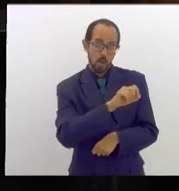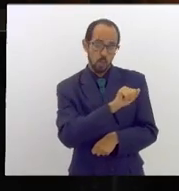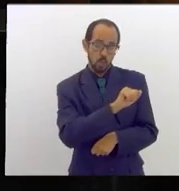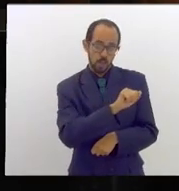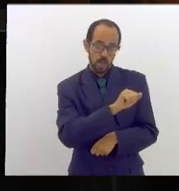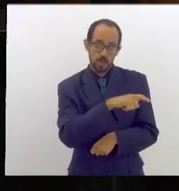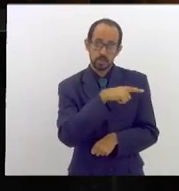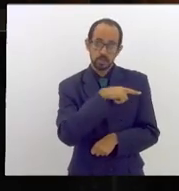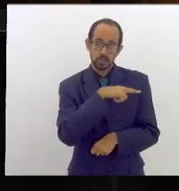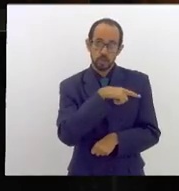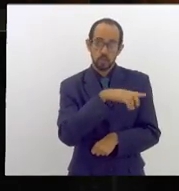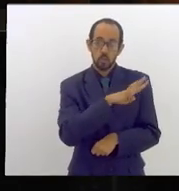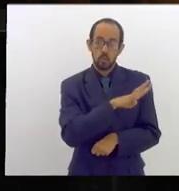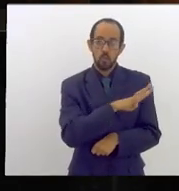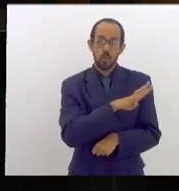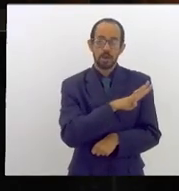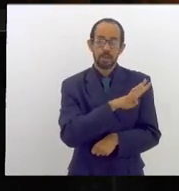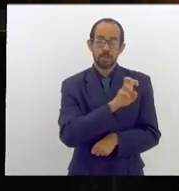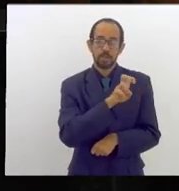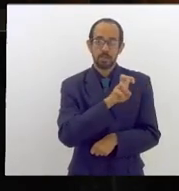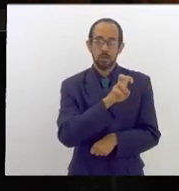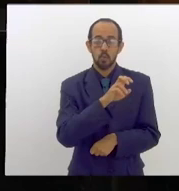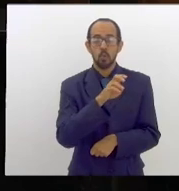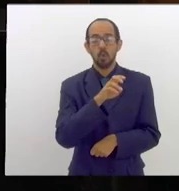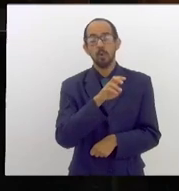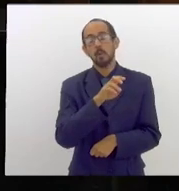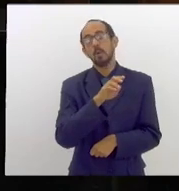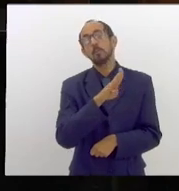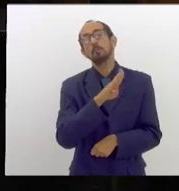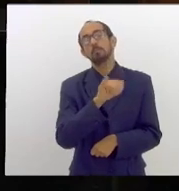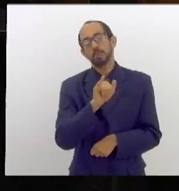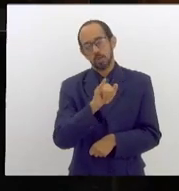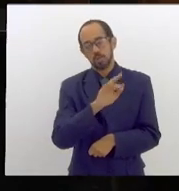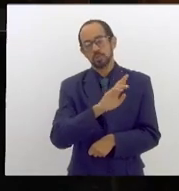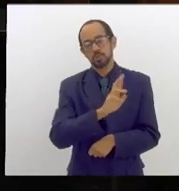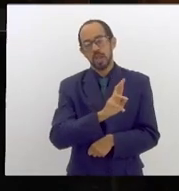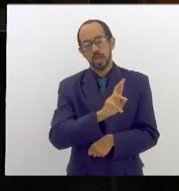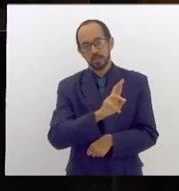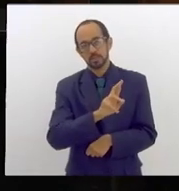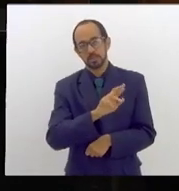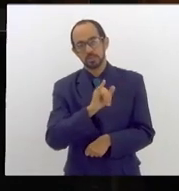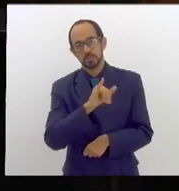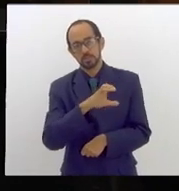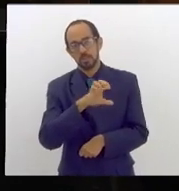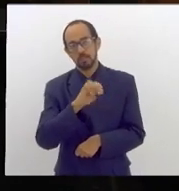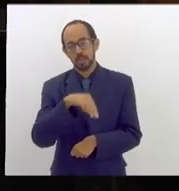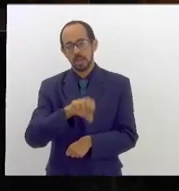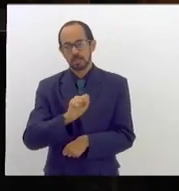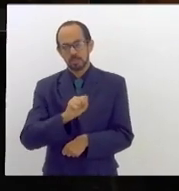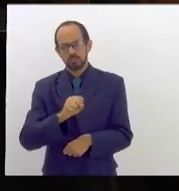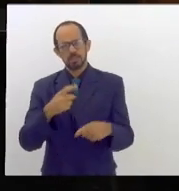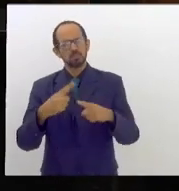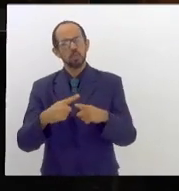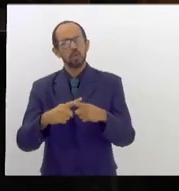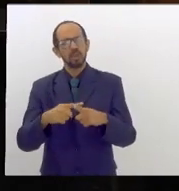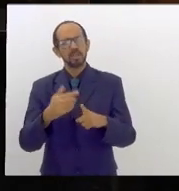com 45 bilhões de ICMS E por que essa mutilação